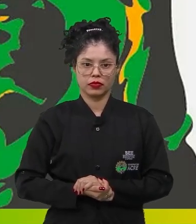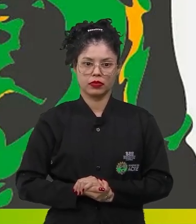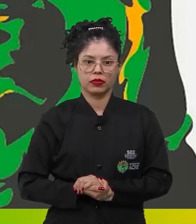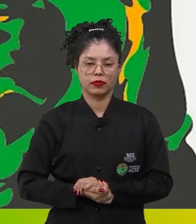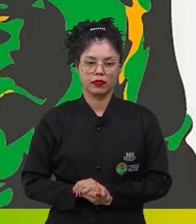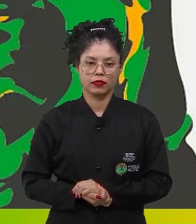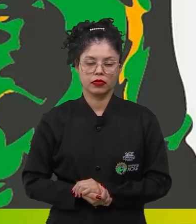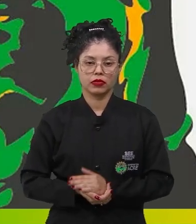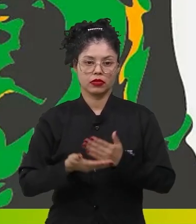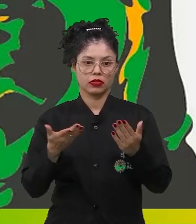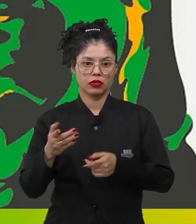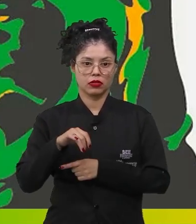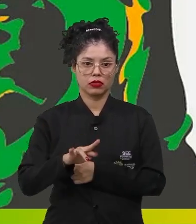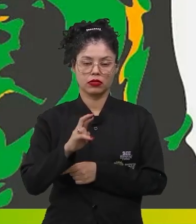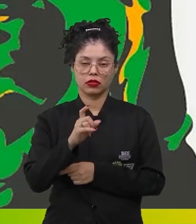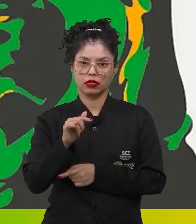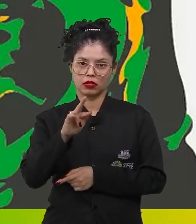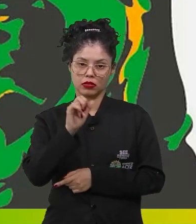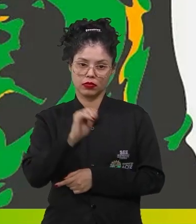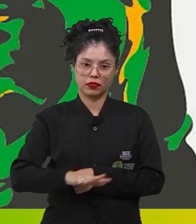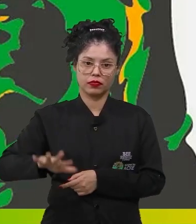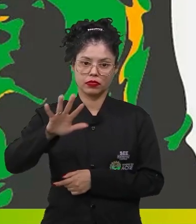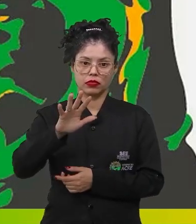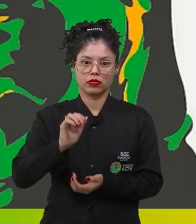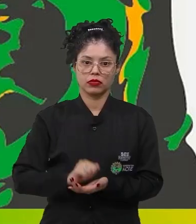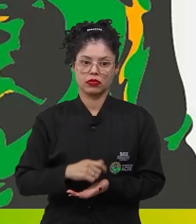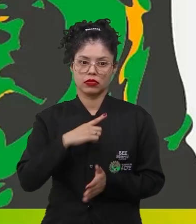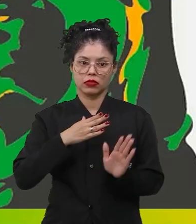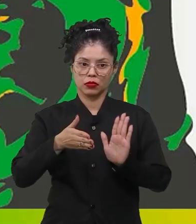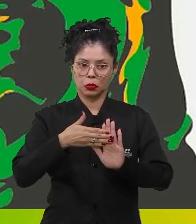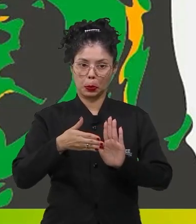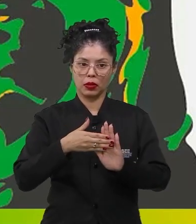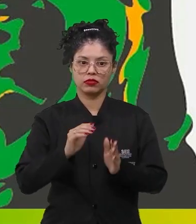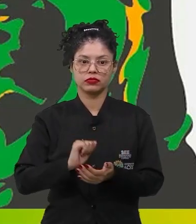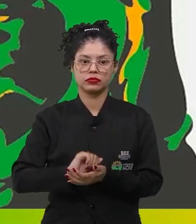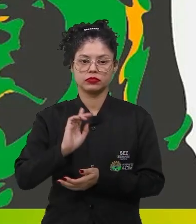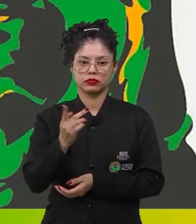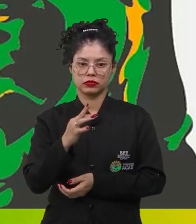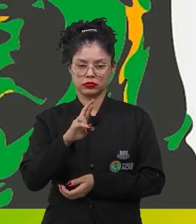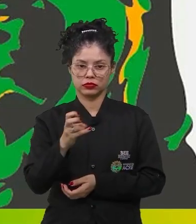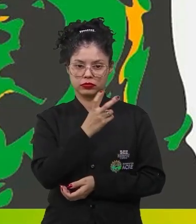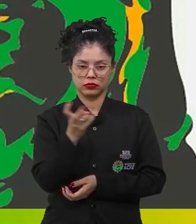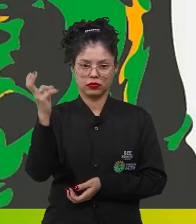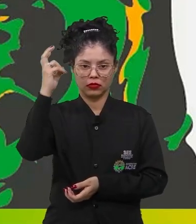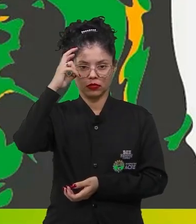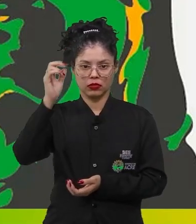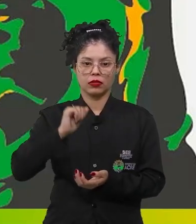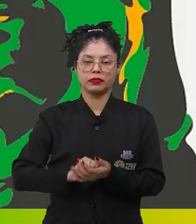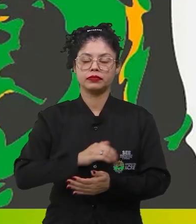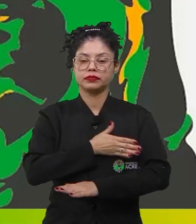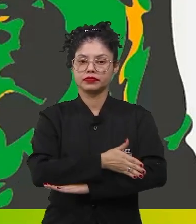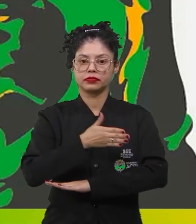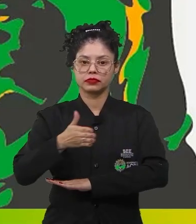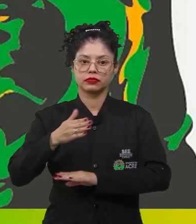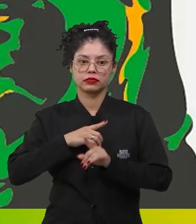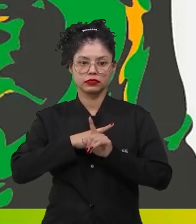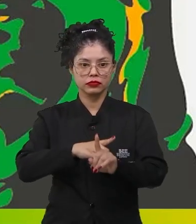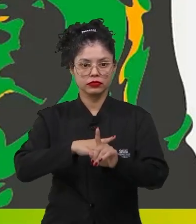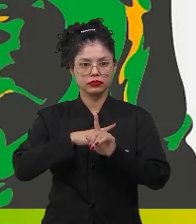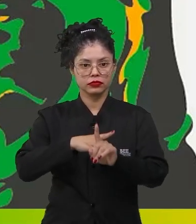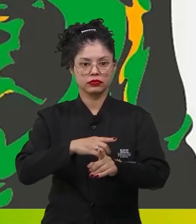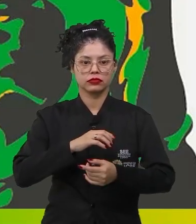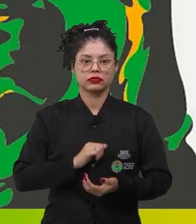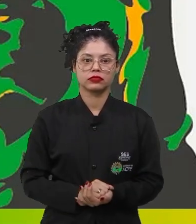internas. O ultranacionalismo tende a promover o quê? A homogeneização cultural e